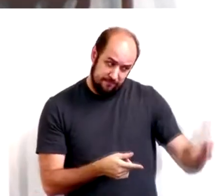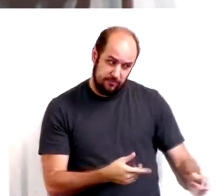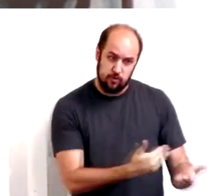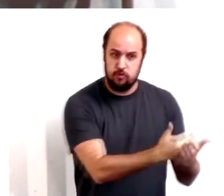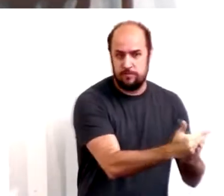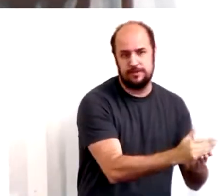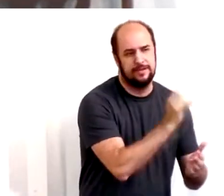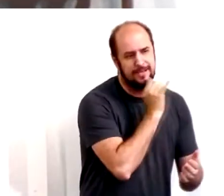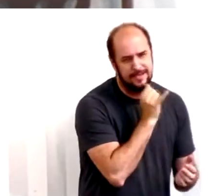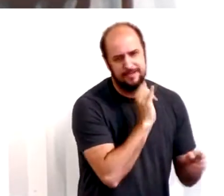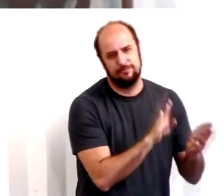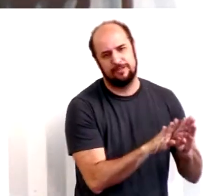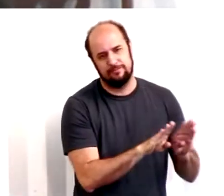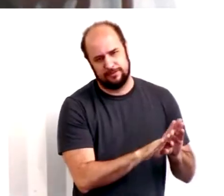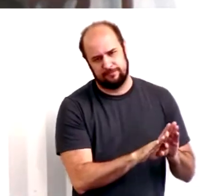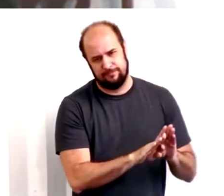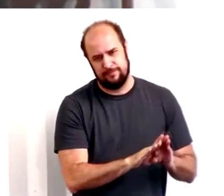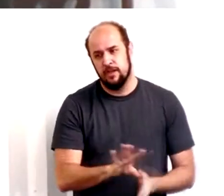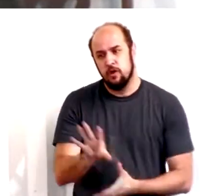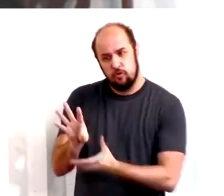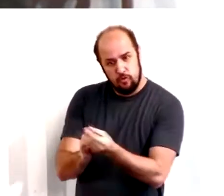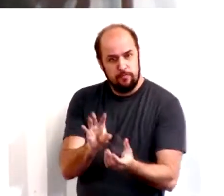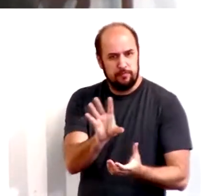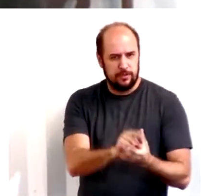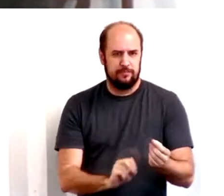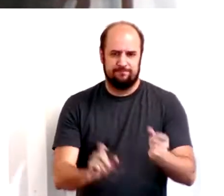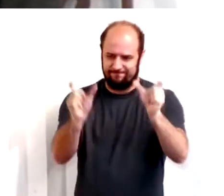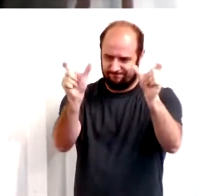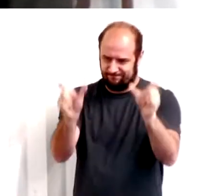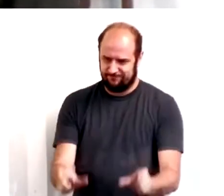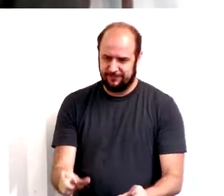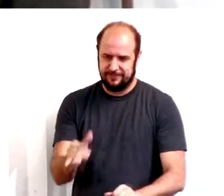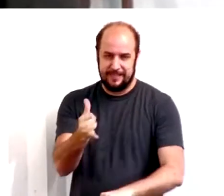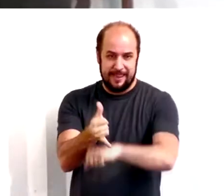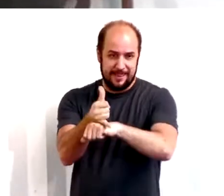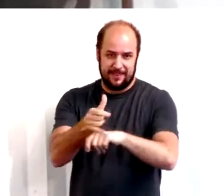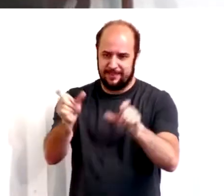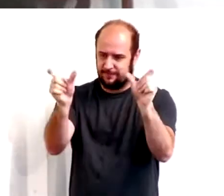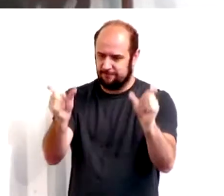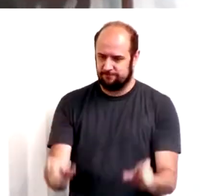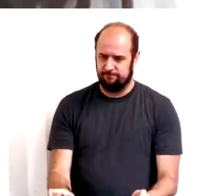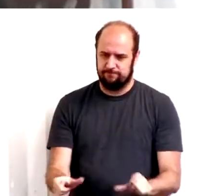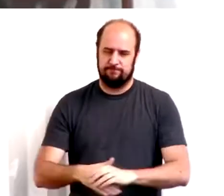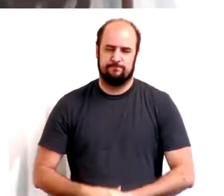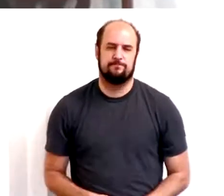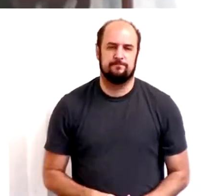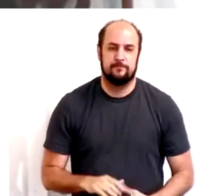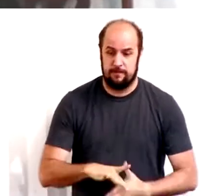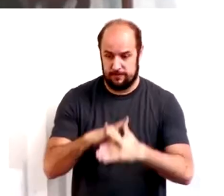seguir imitando esses que eram referenciais de líderes para eles.